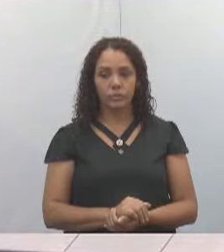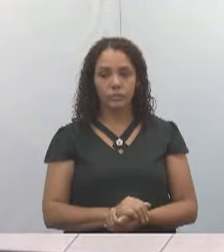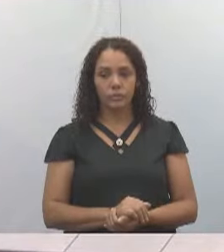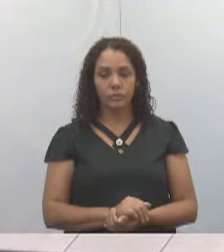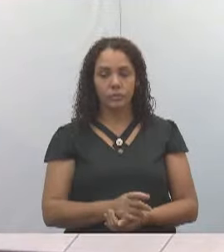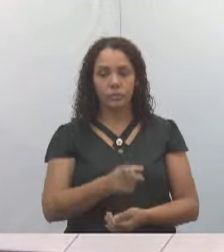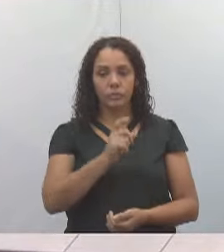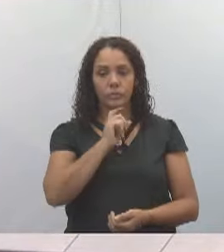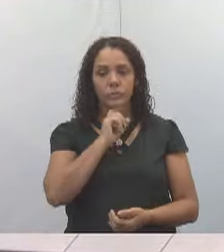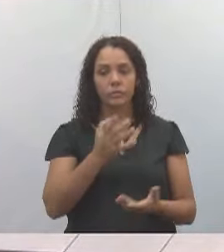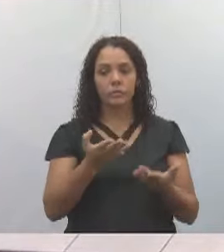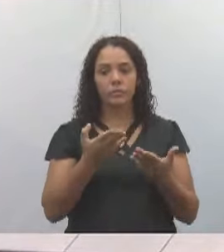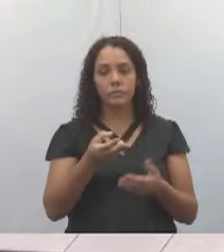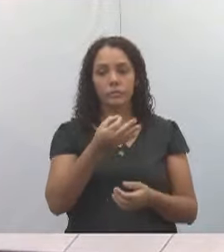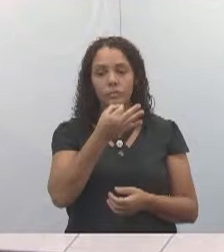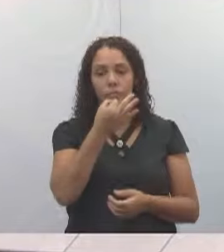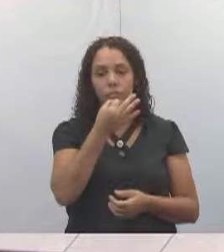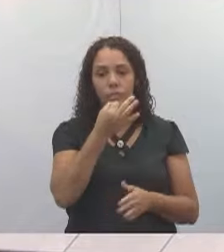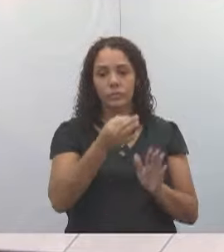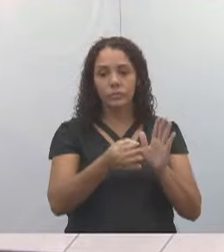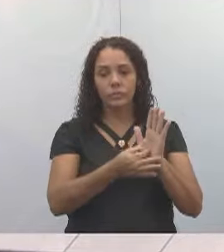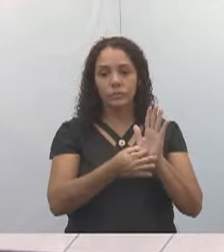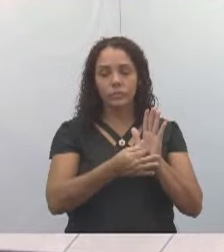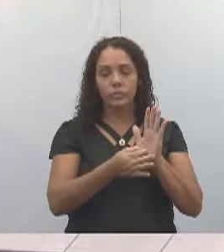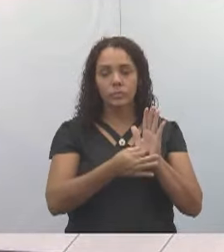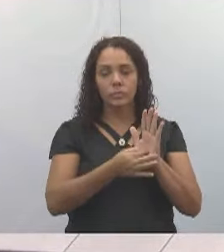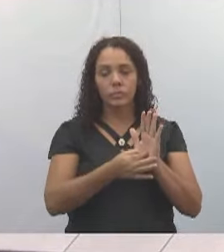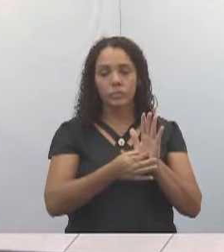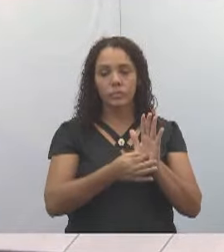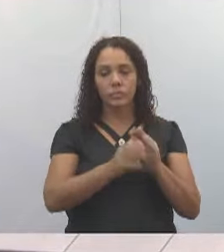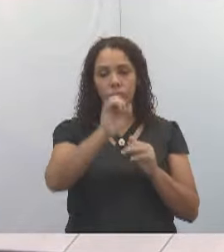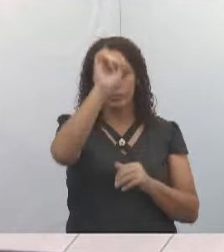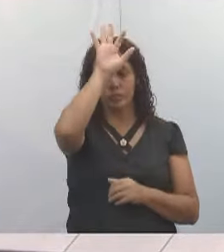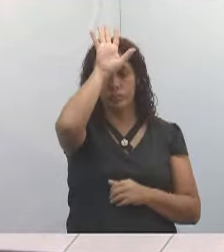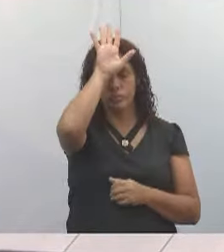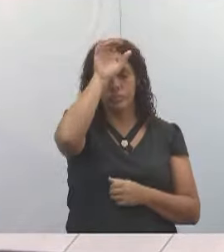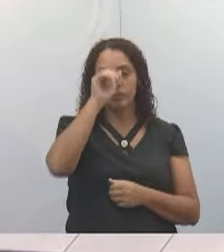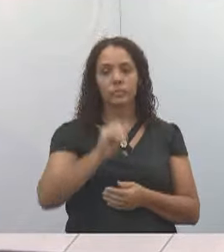Não havendo mais nenhum vereador desejando discutir a matéria, doutor Rodrigo.